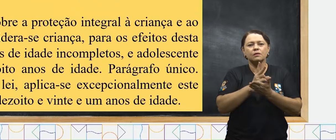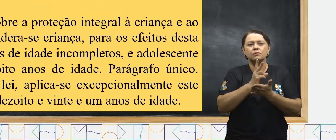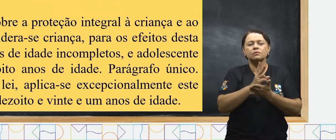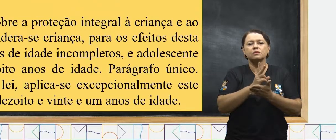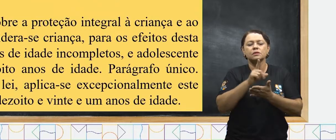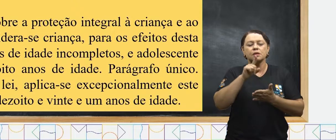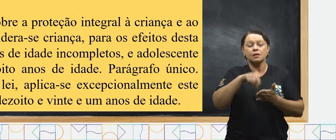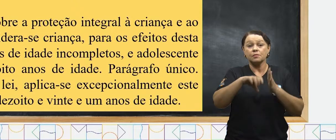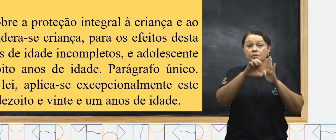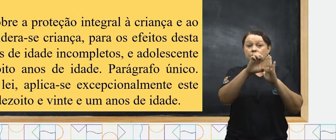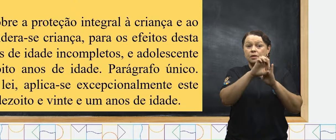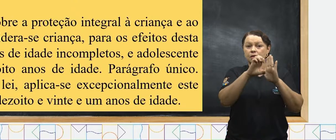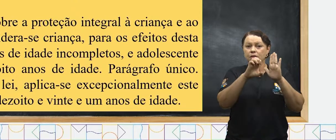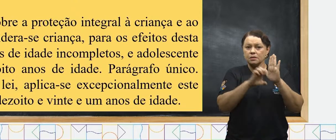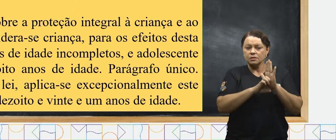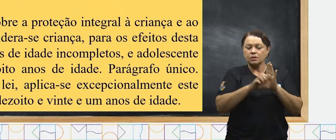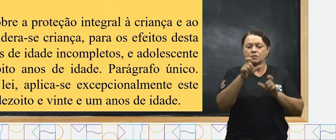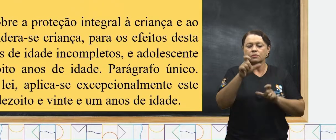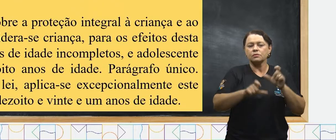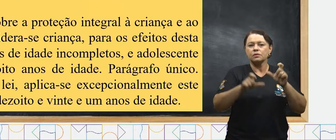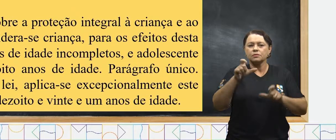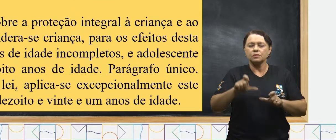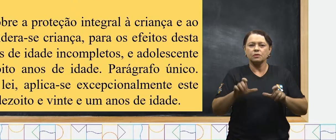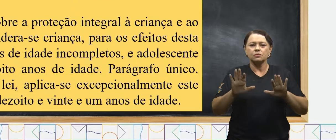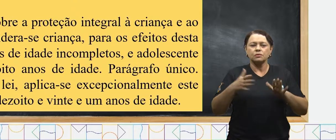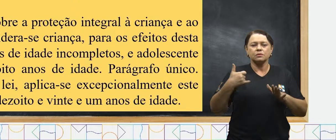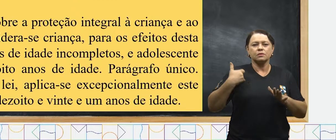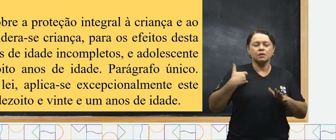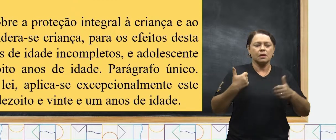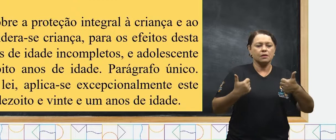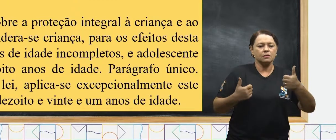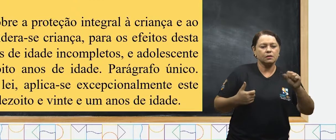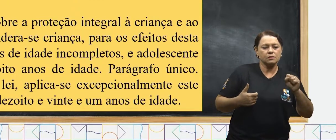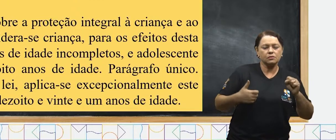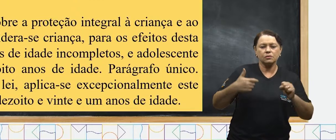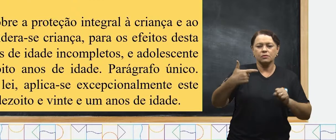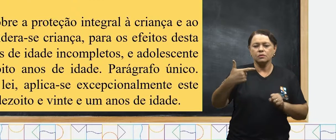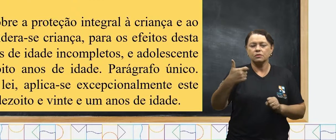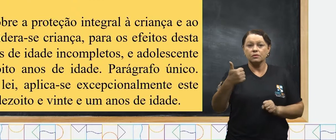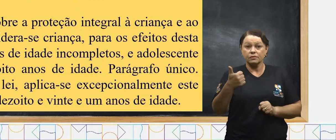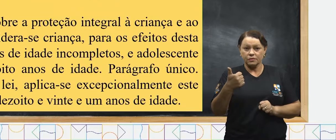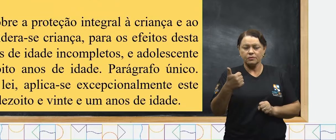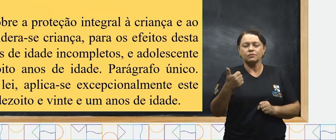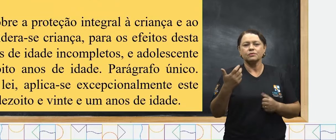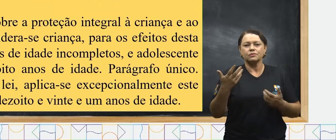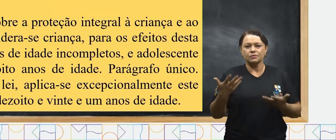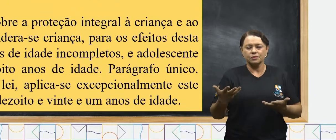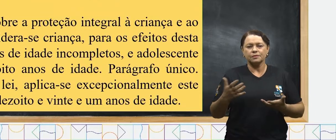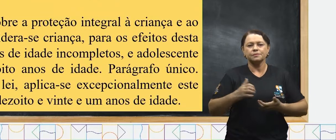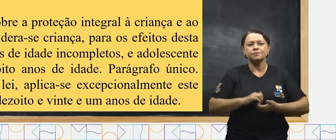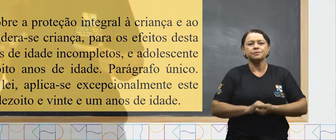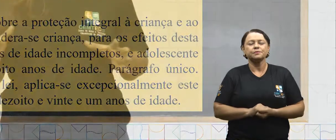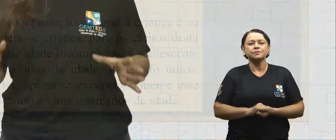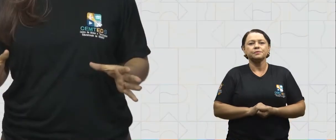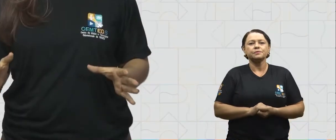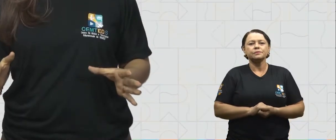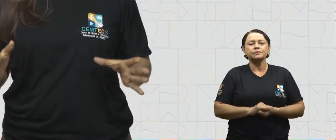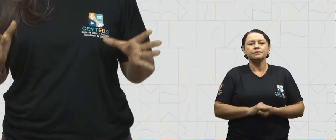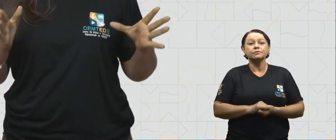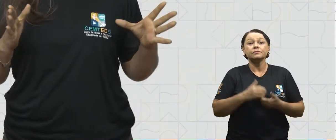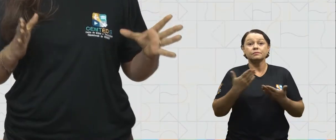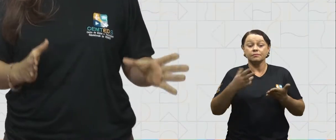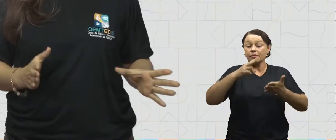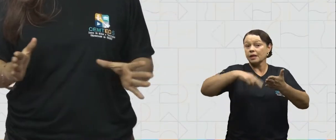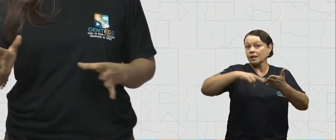este estatuto às pessoas entre 18 e 21 anos de idade.